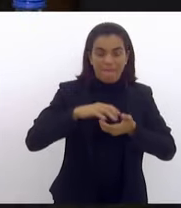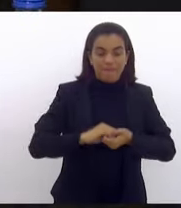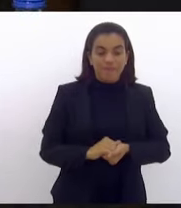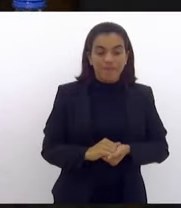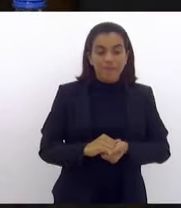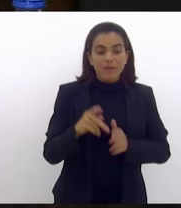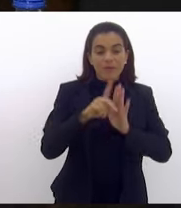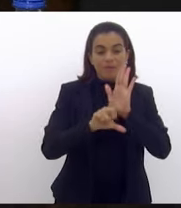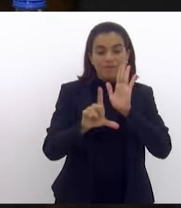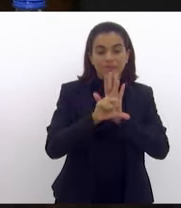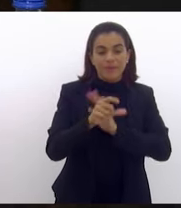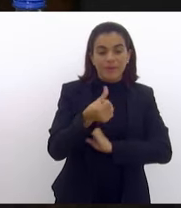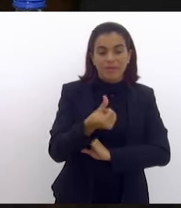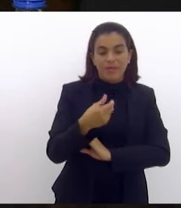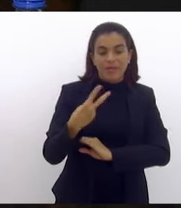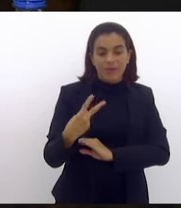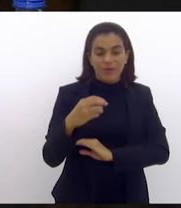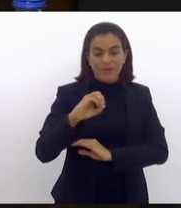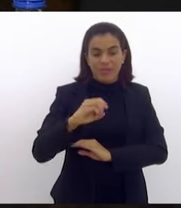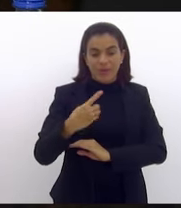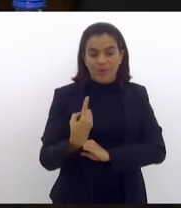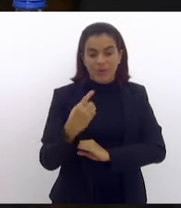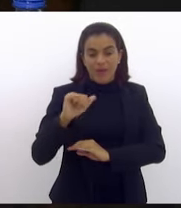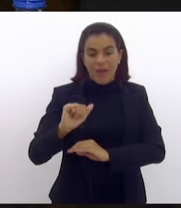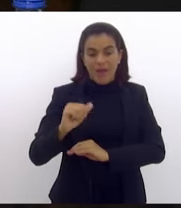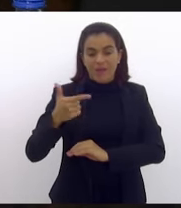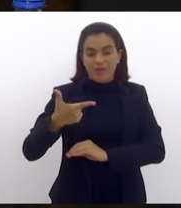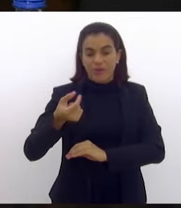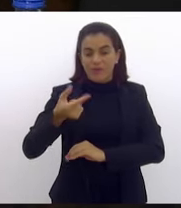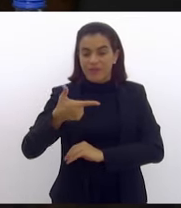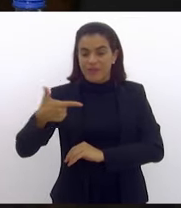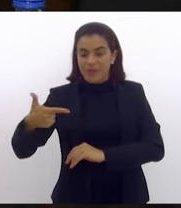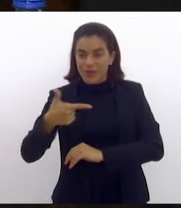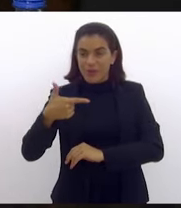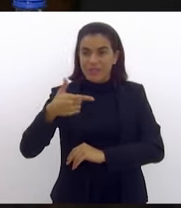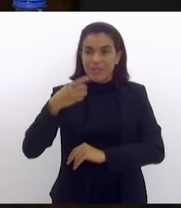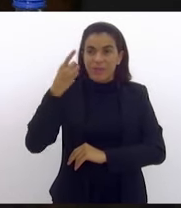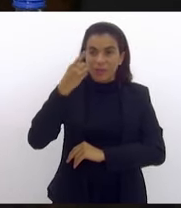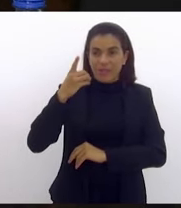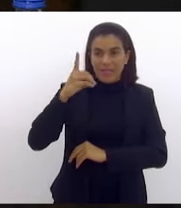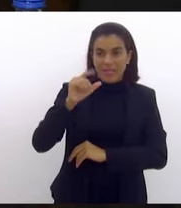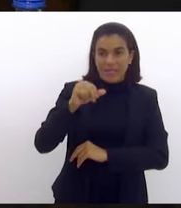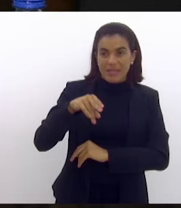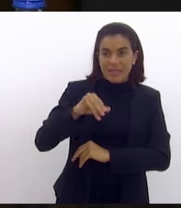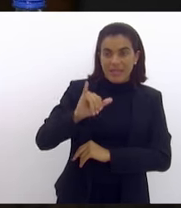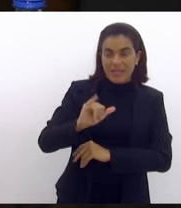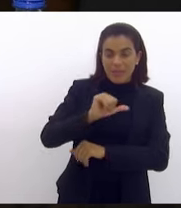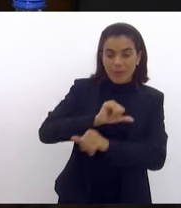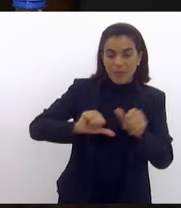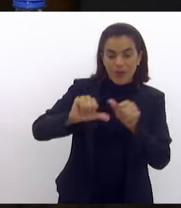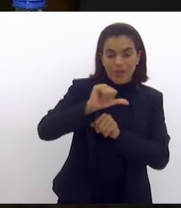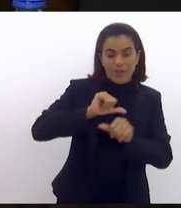Anuncio o projeto de lei 6201-A, de 22, de autoria da deputada Dani Monteiro, que altera a lei